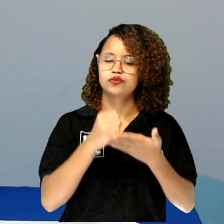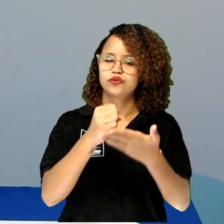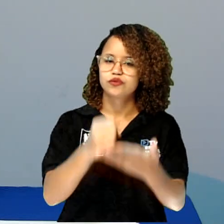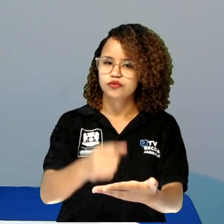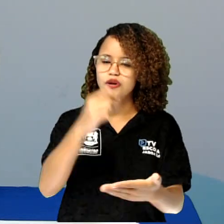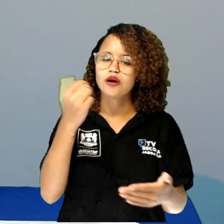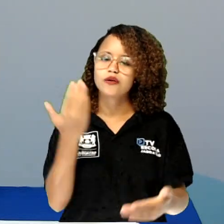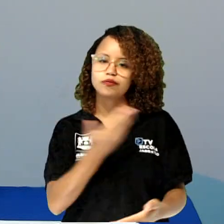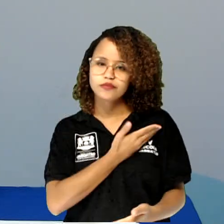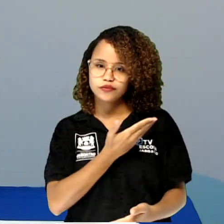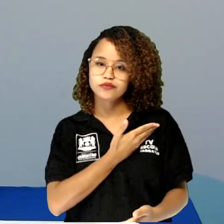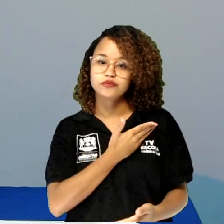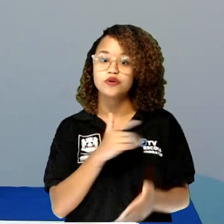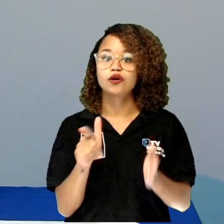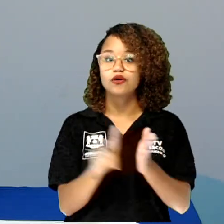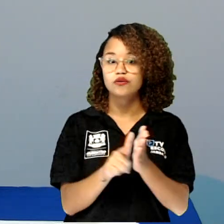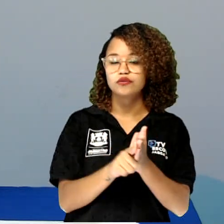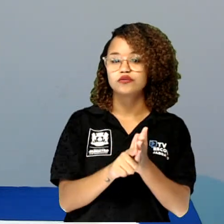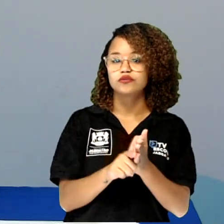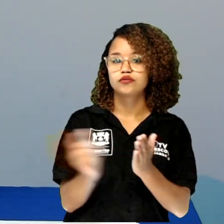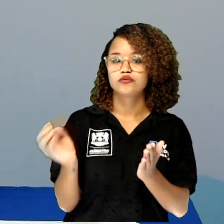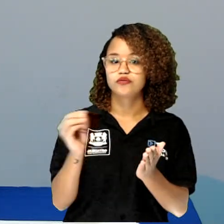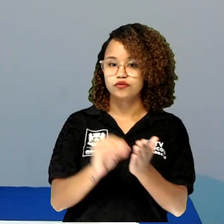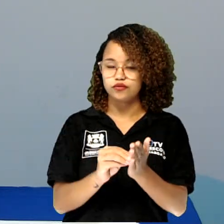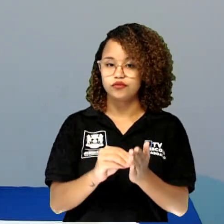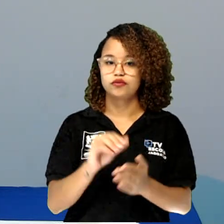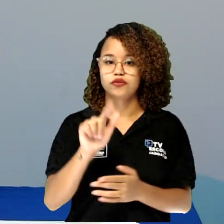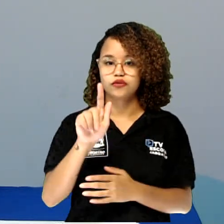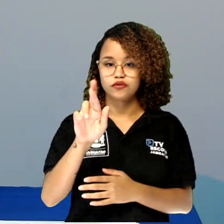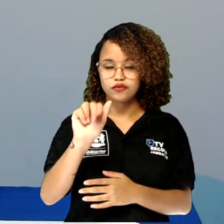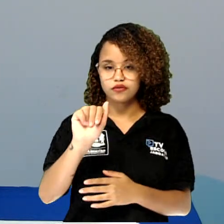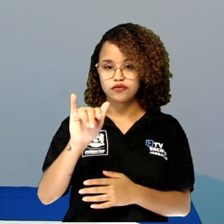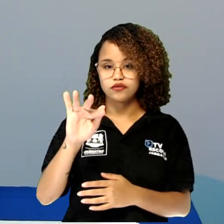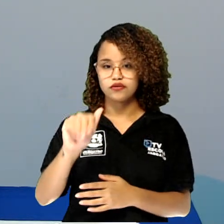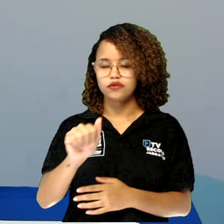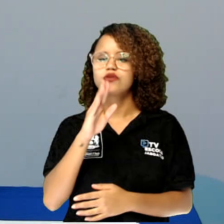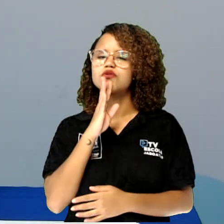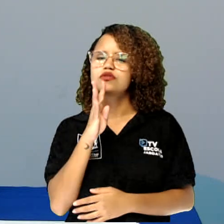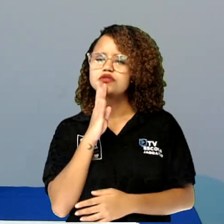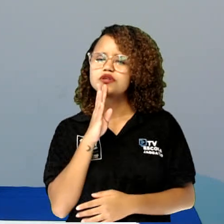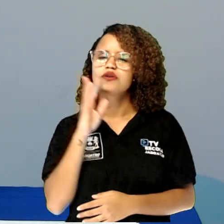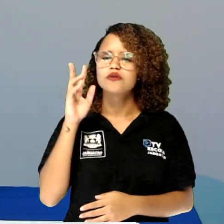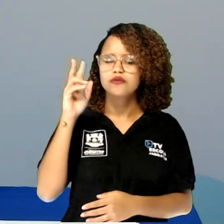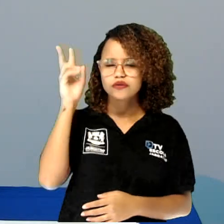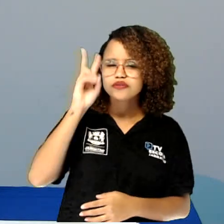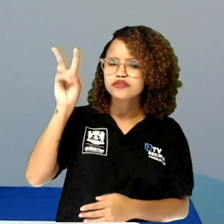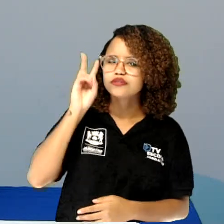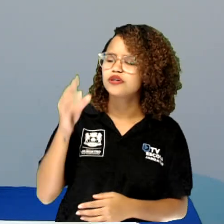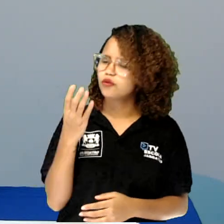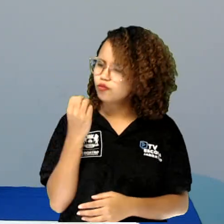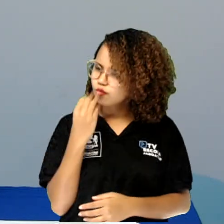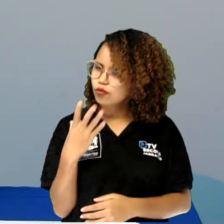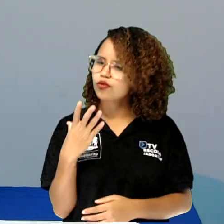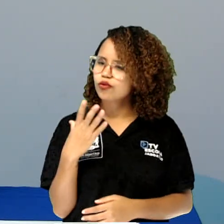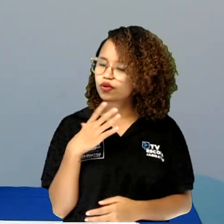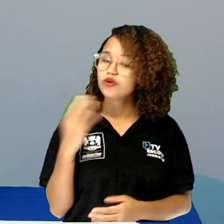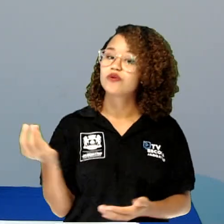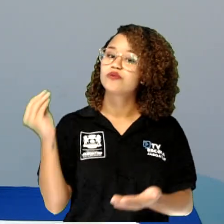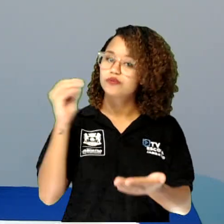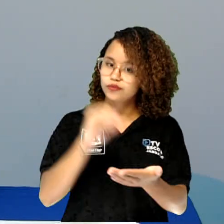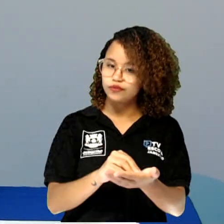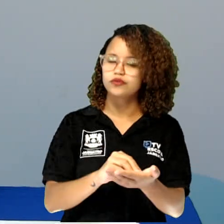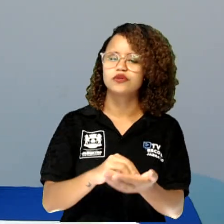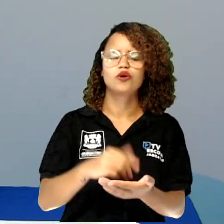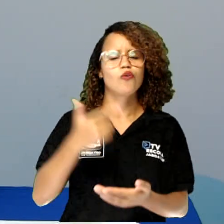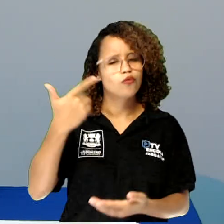parceiros. Esse aqui, por exemplo, foi publicado por uma gráfica que conheceu a história que ela escreveu e achou interessante e publicaram para que